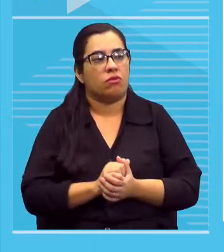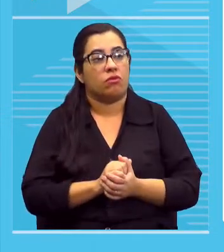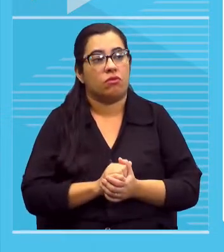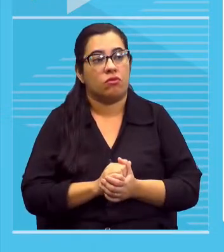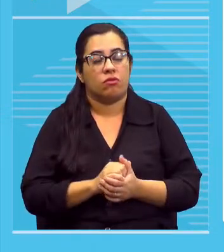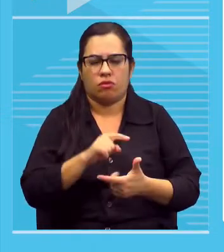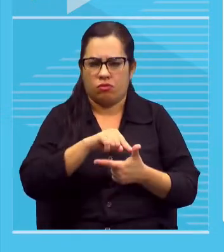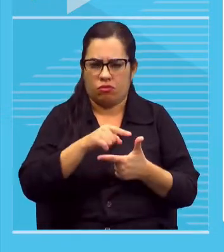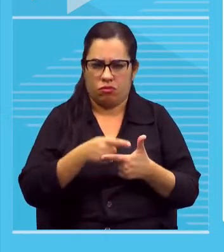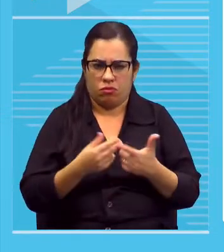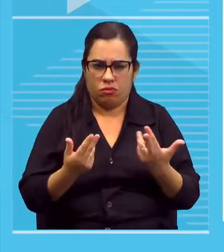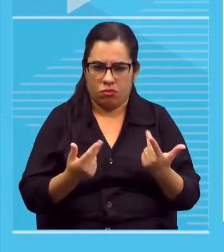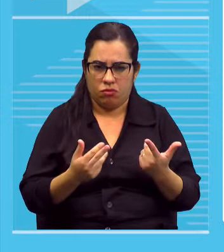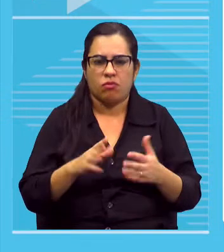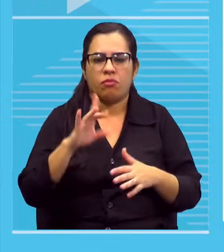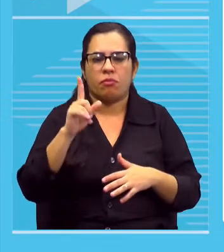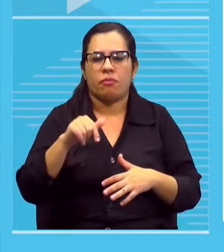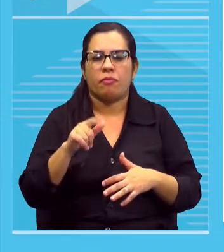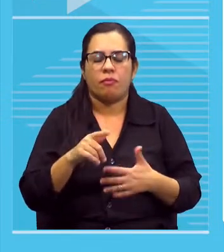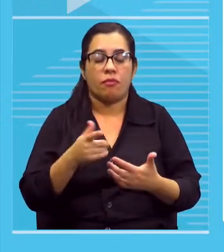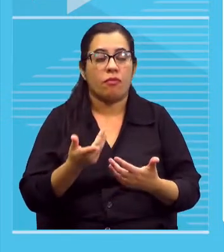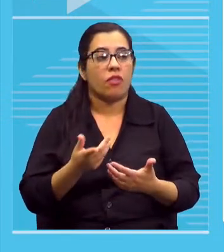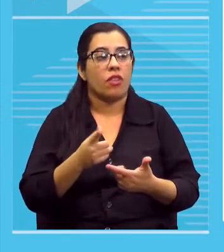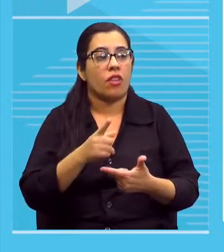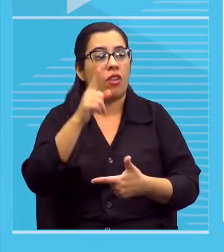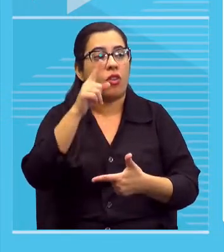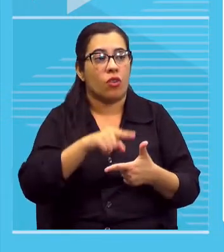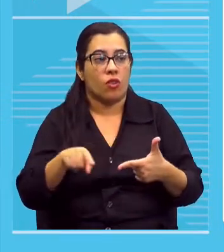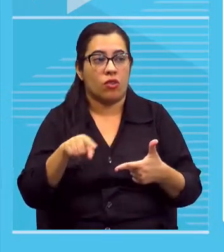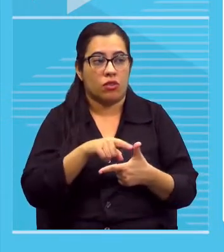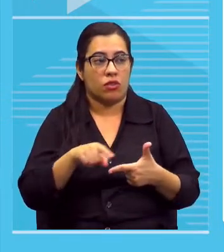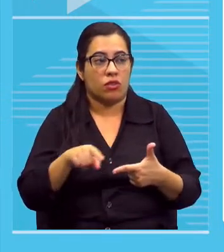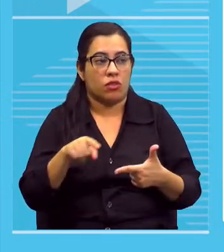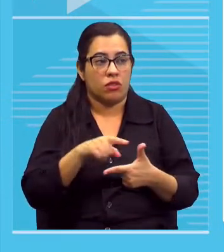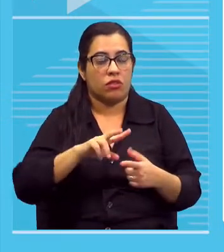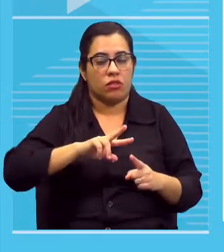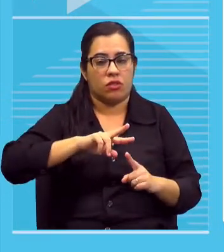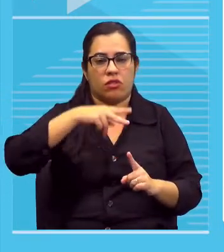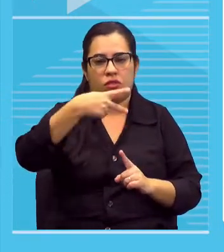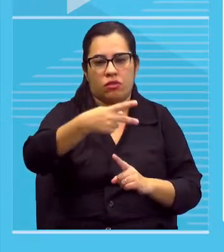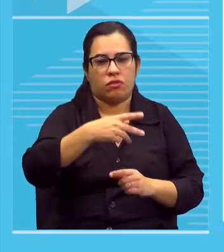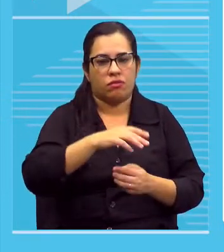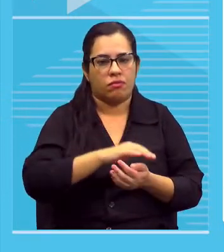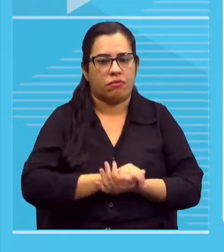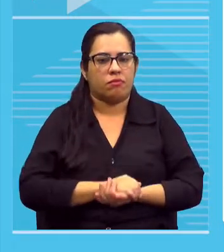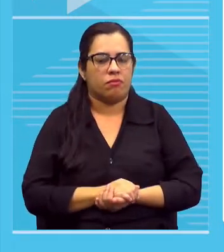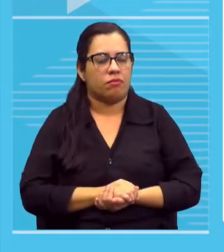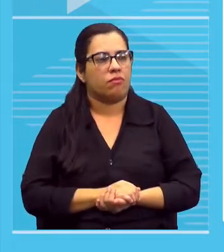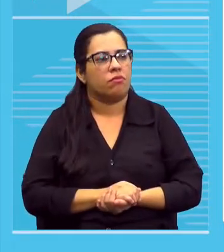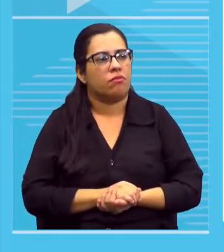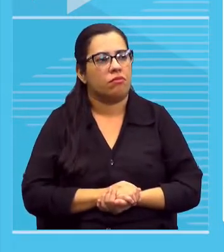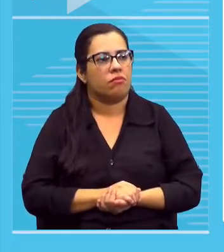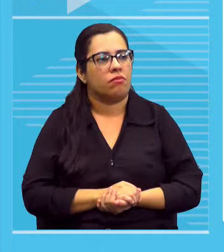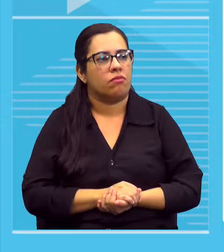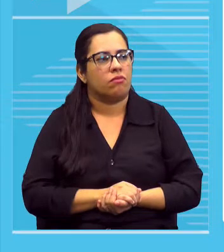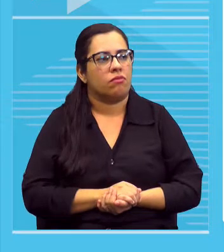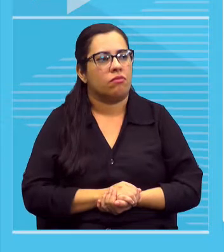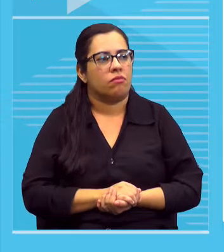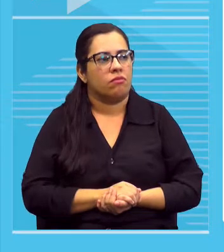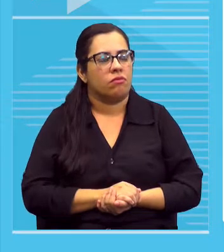quadrado bom né Isso é no vezes sendo do mesmo ano você não quadrado